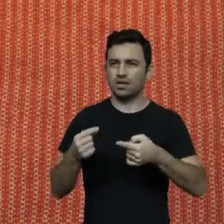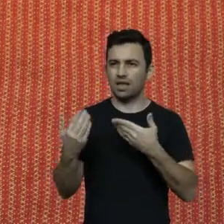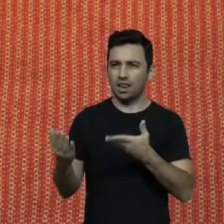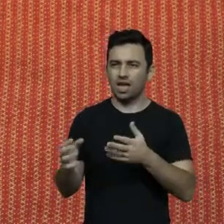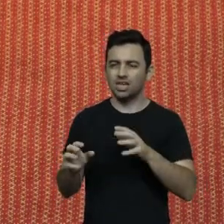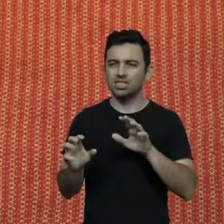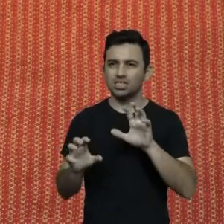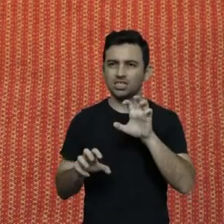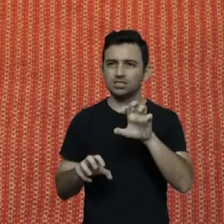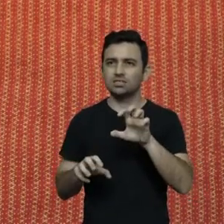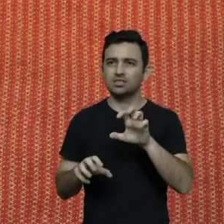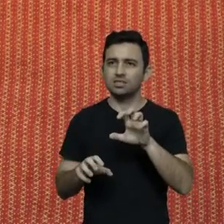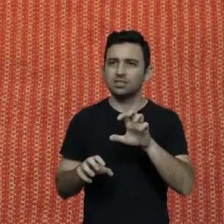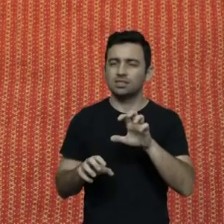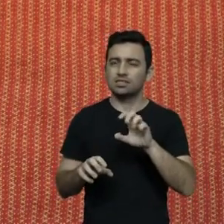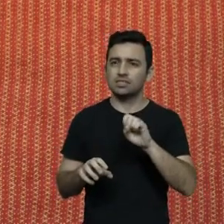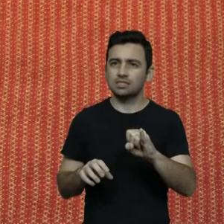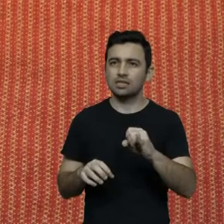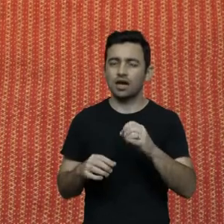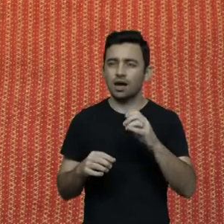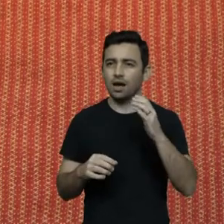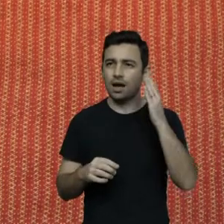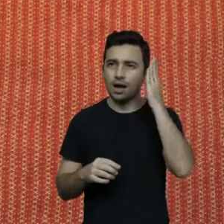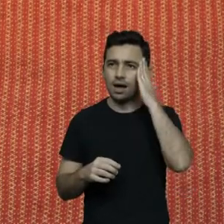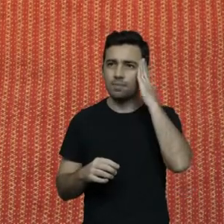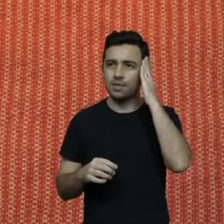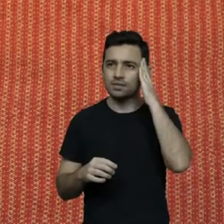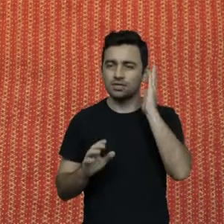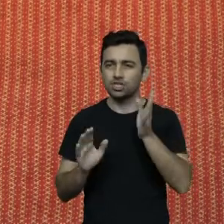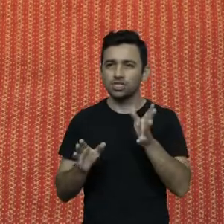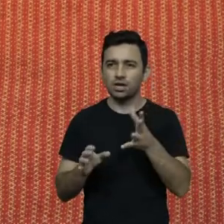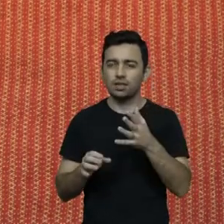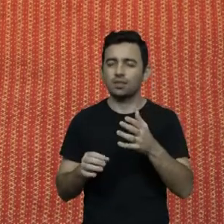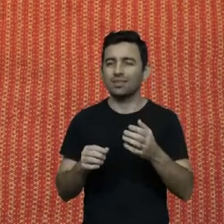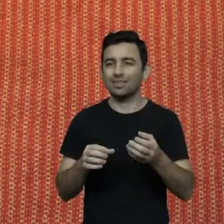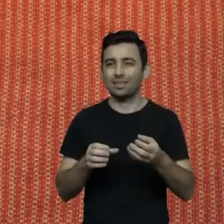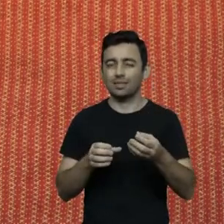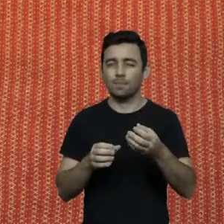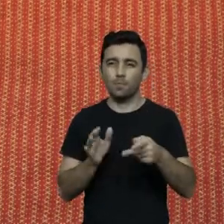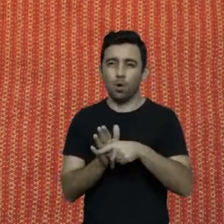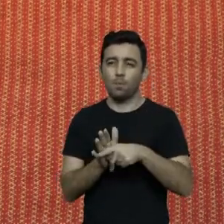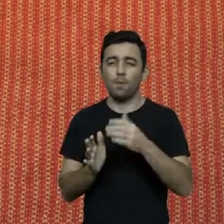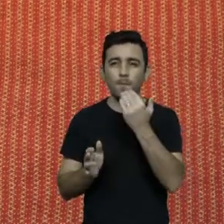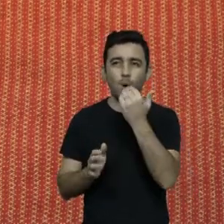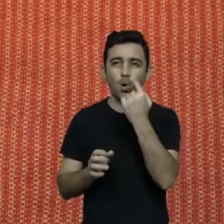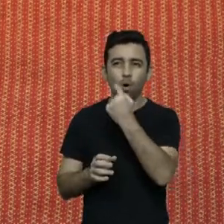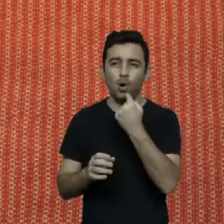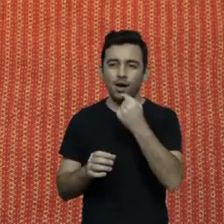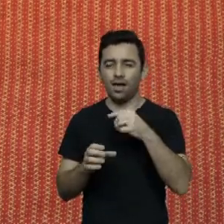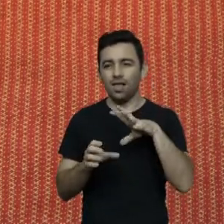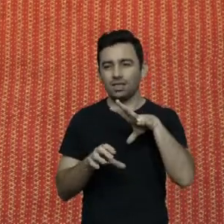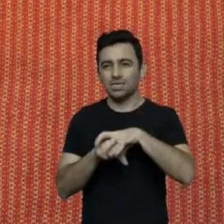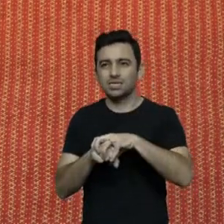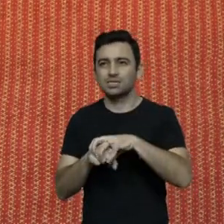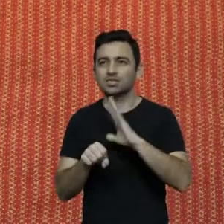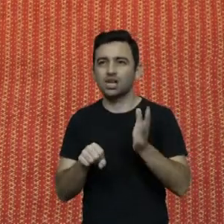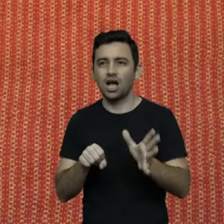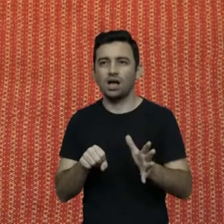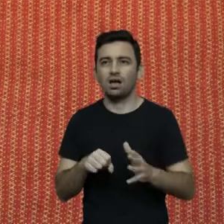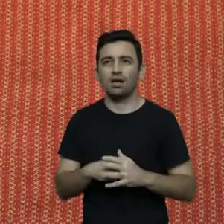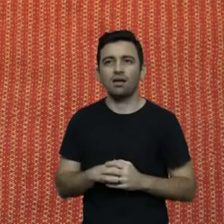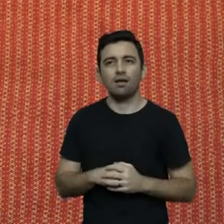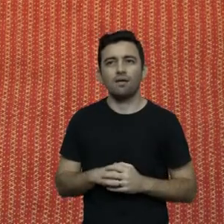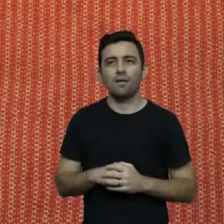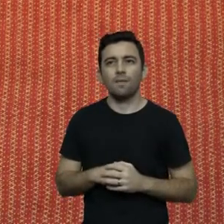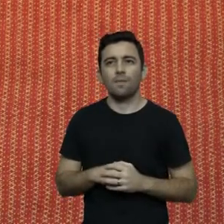quando a sua cabeça estiver na boca dele você não faz isso nós temos aqui uma oportunidade ótima